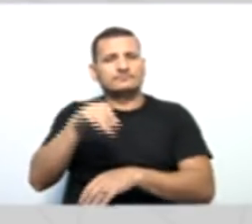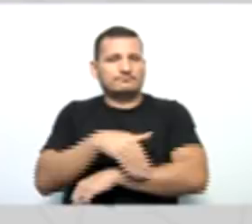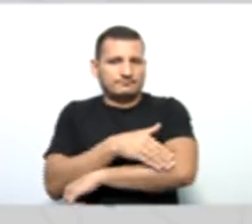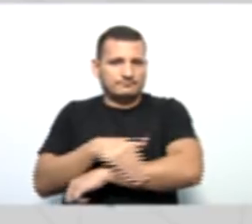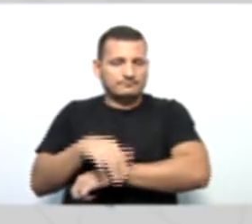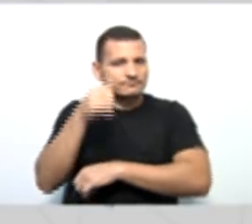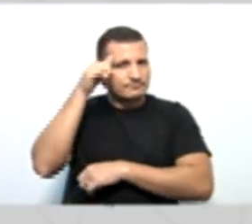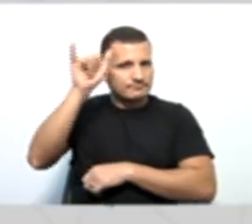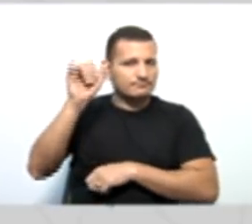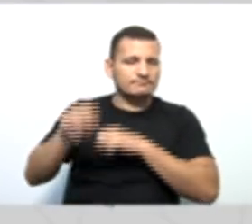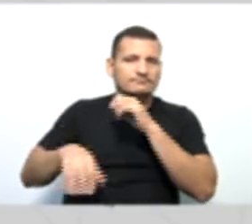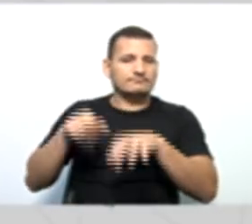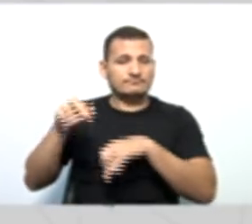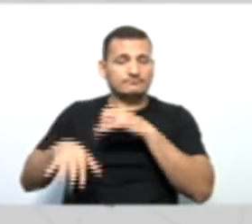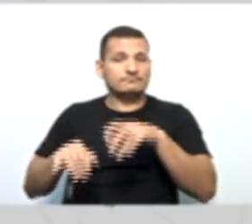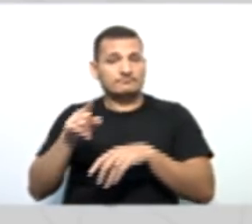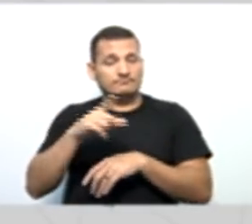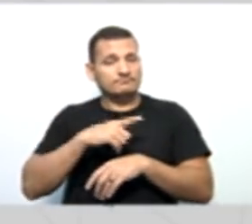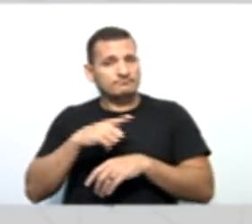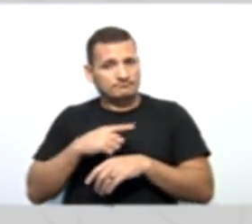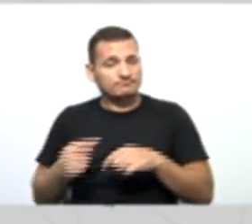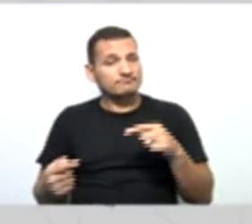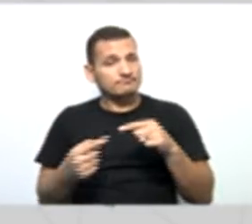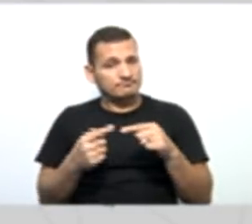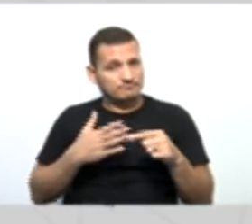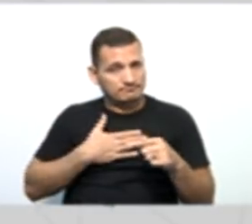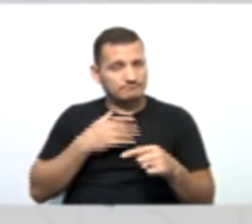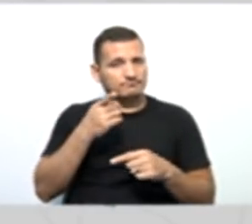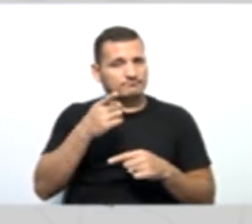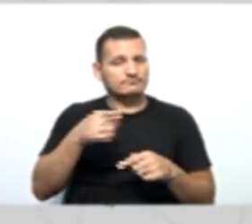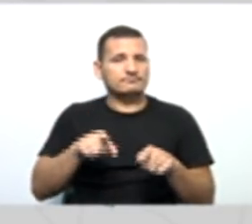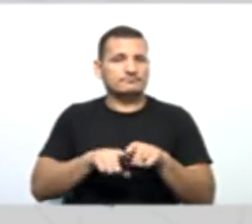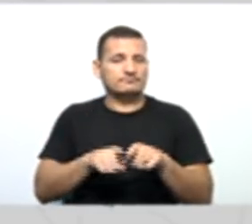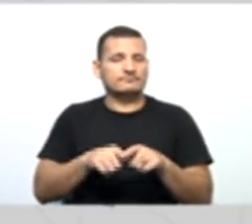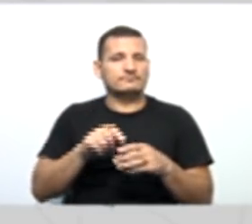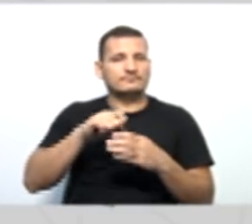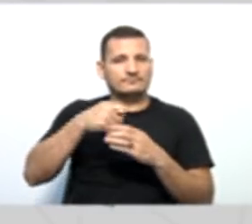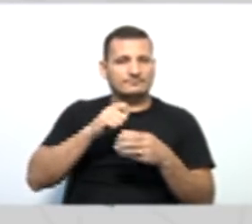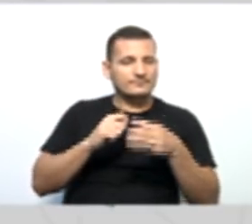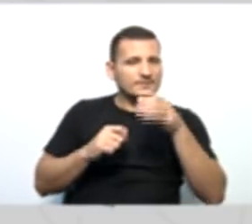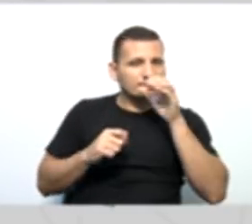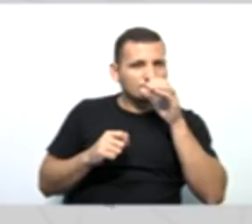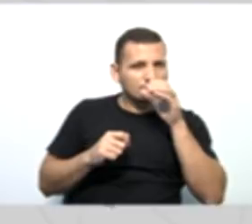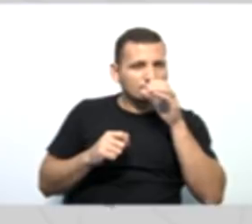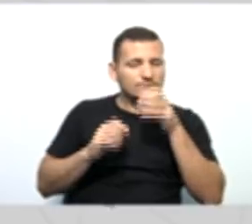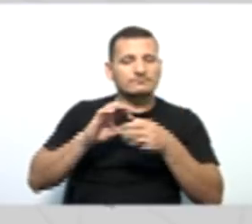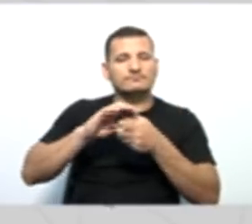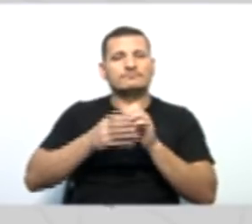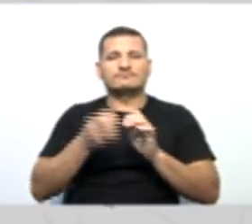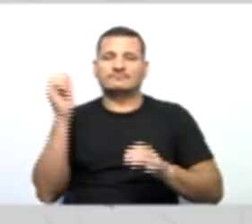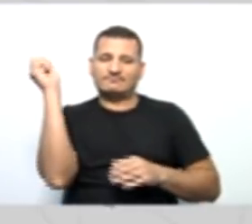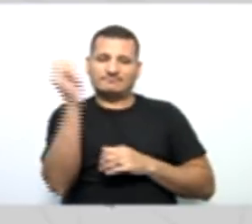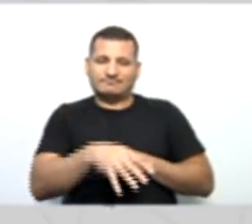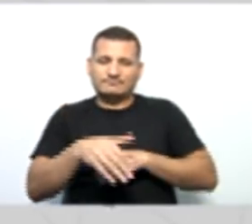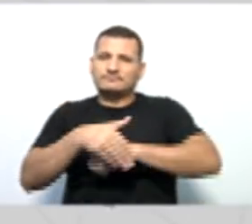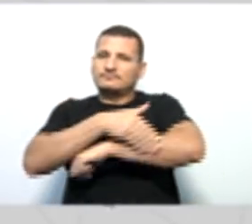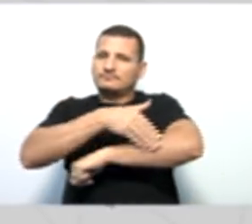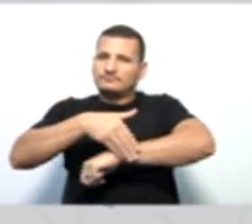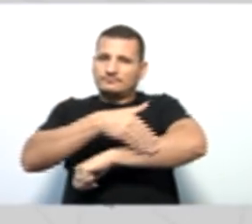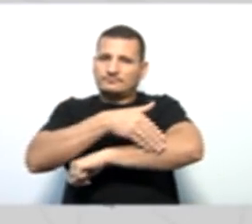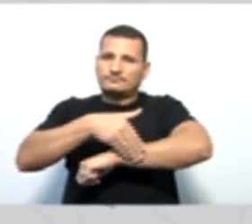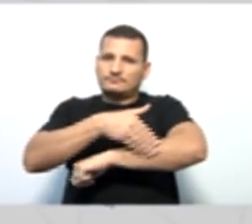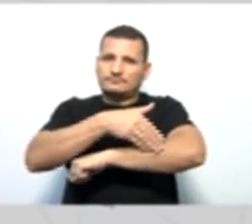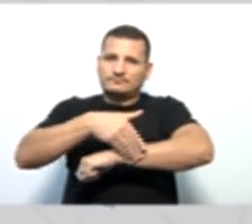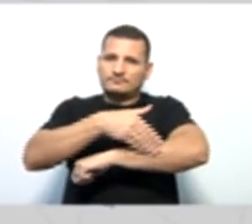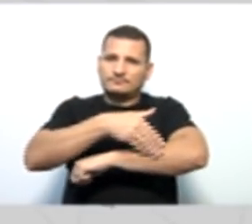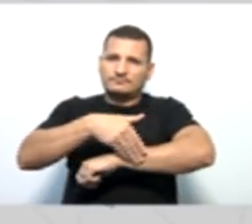está diretamente ligado a nós, a mim, a você. Não é? Tá tomando um refrigerante, tá jogando, né, a latinha